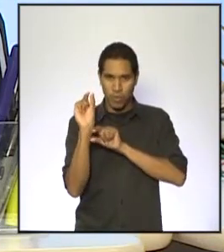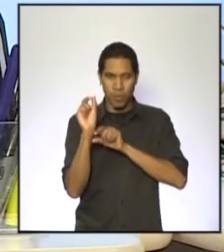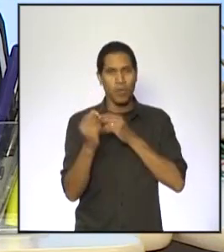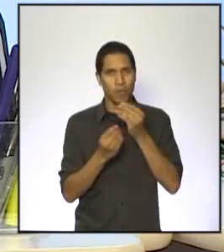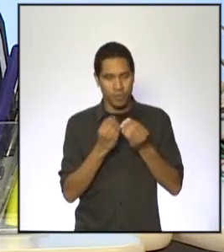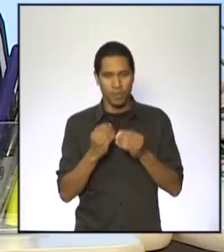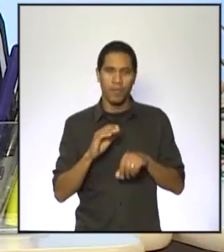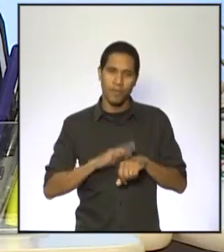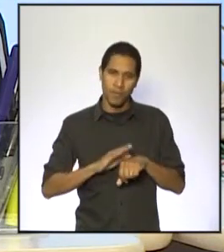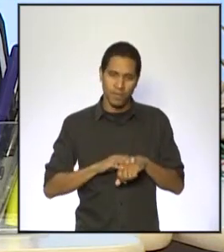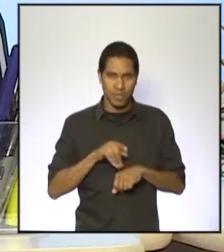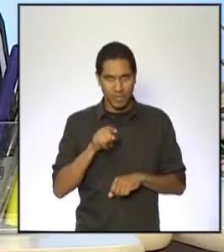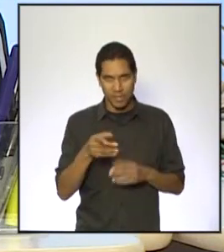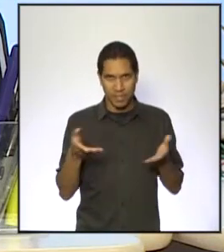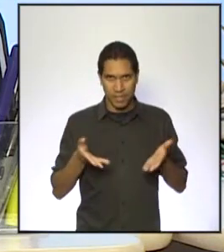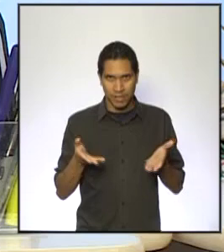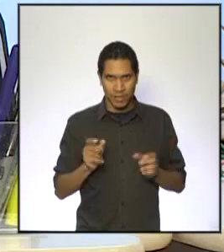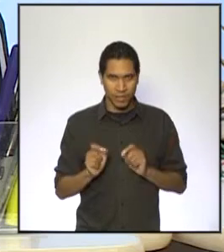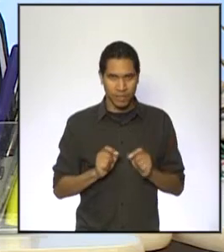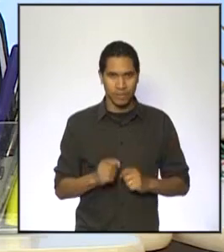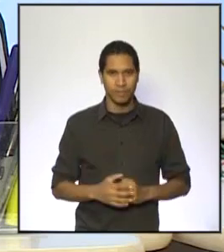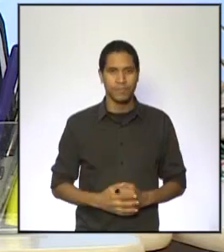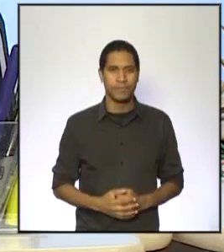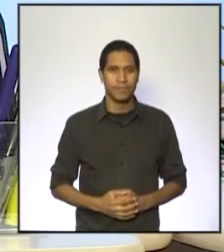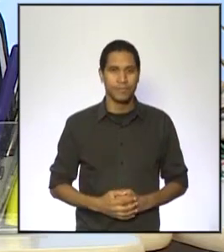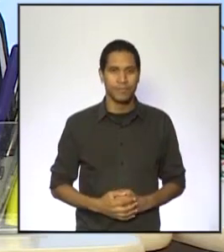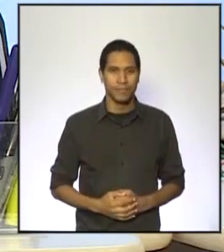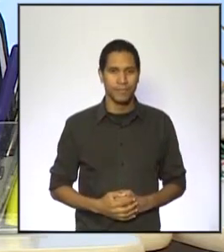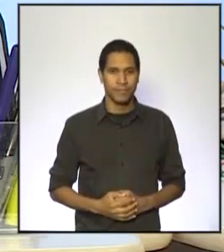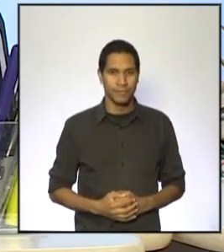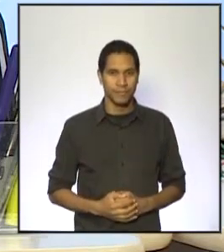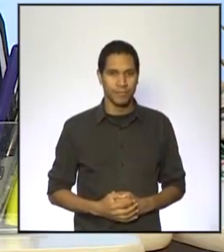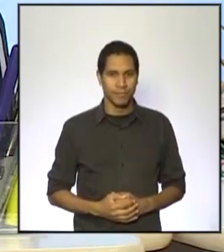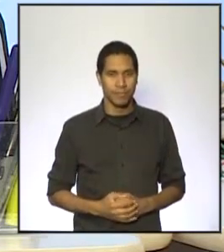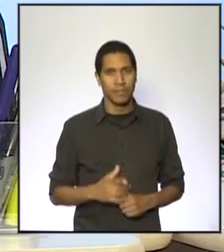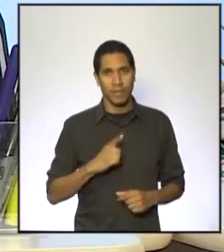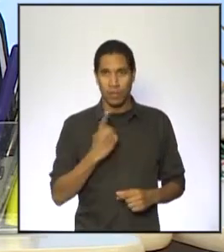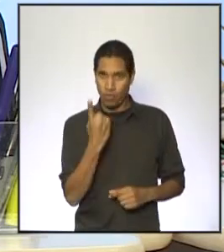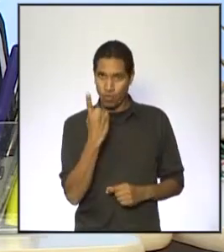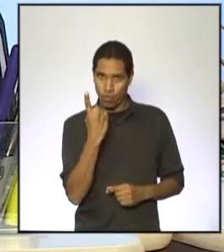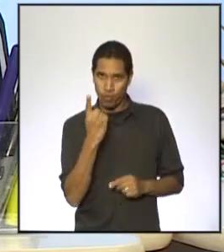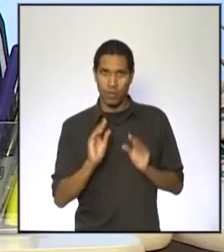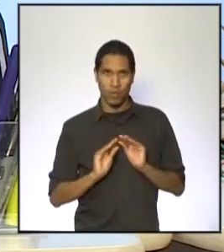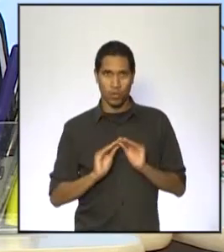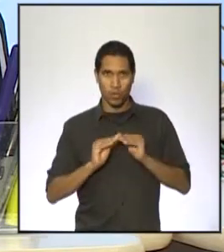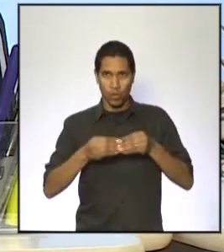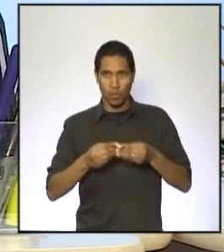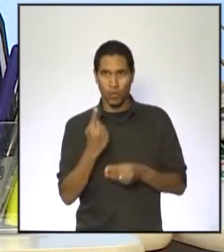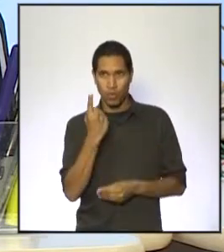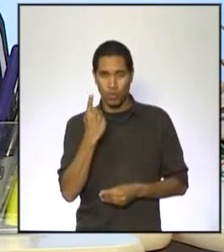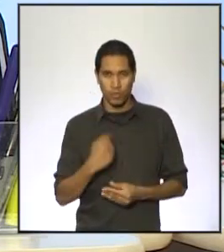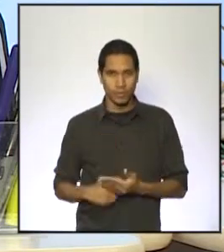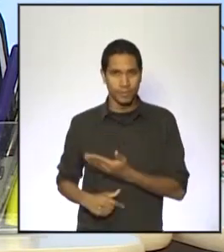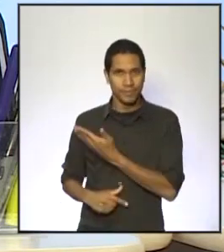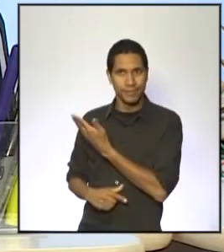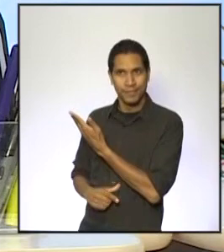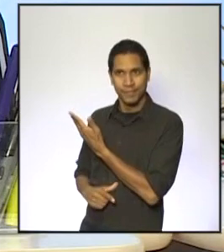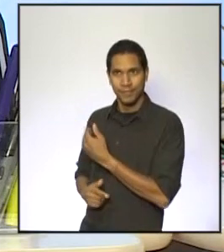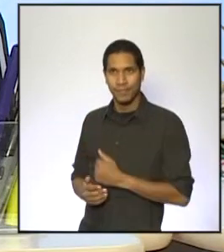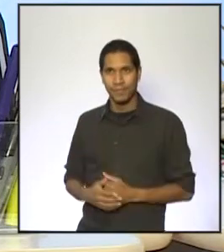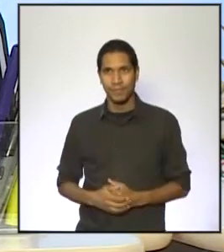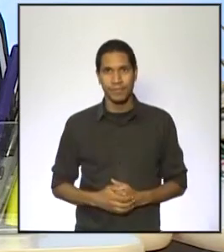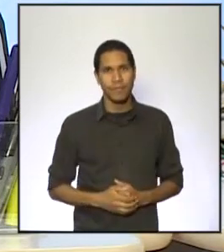eu vou trabalhar com esse suporte. Vou fazer uma dobra aqui no papelão. Esse meu papelão ele é um pouco